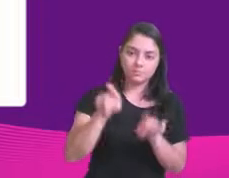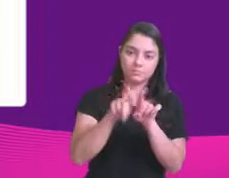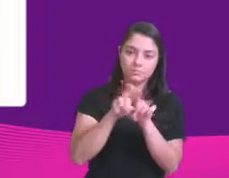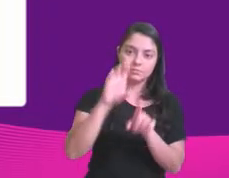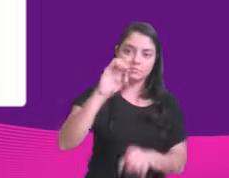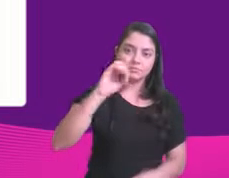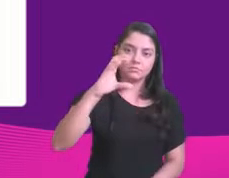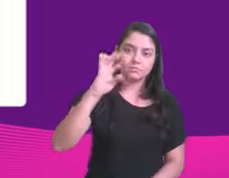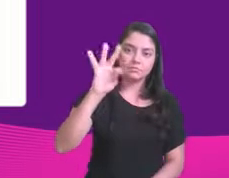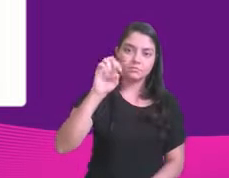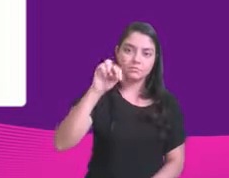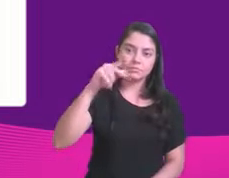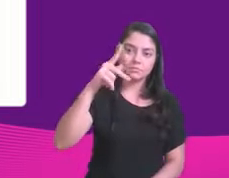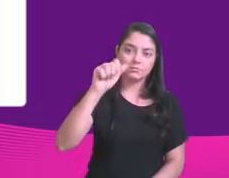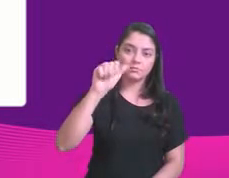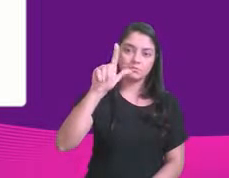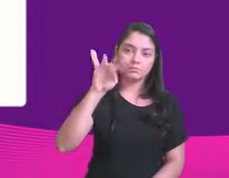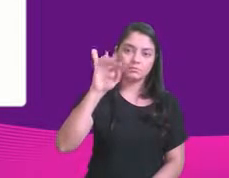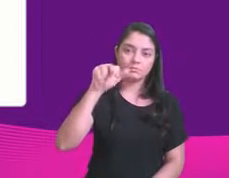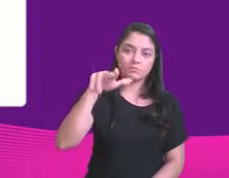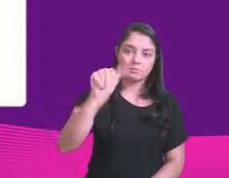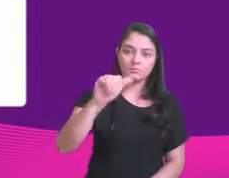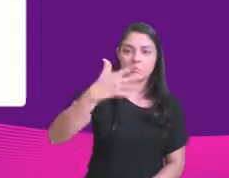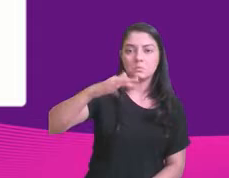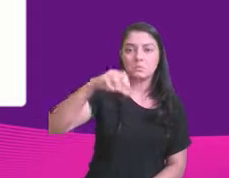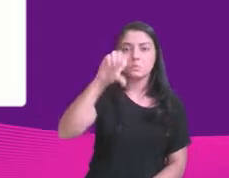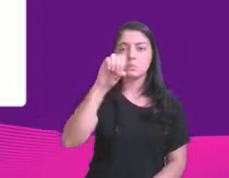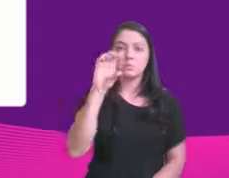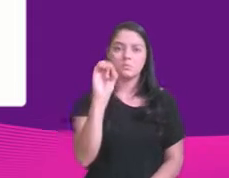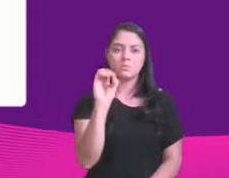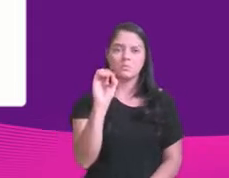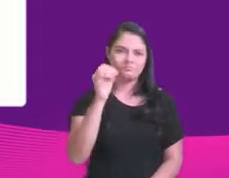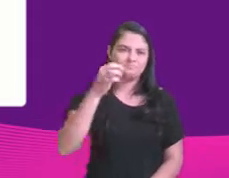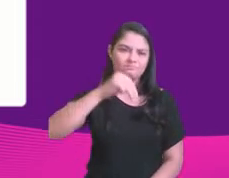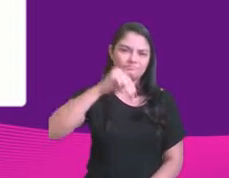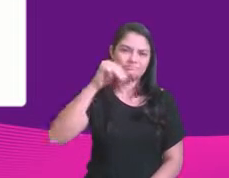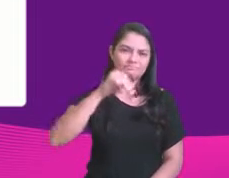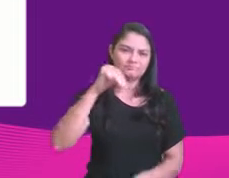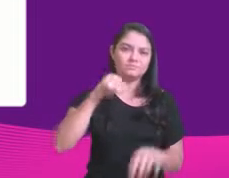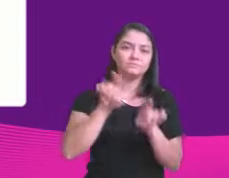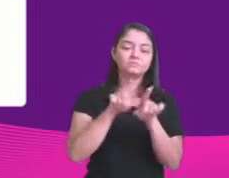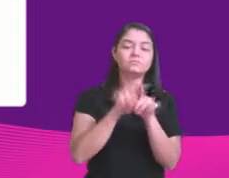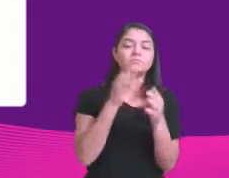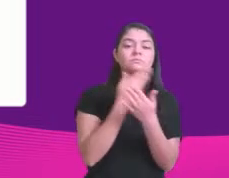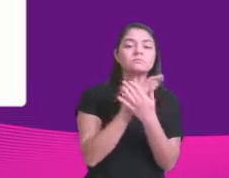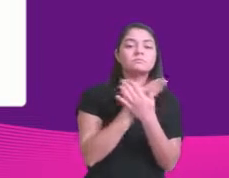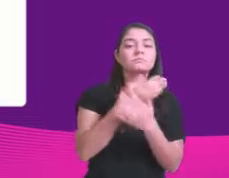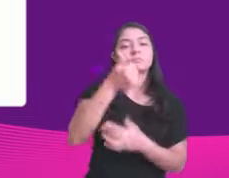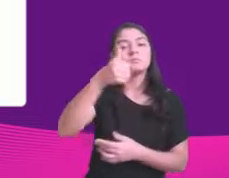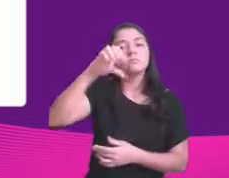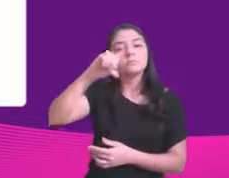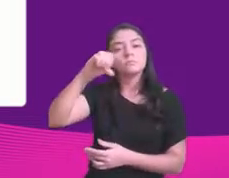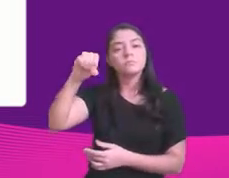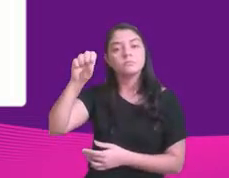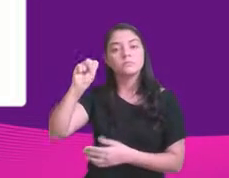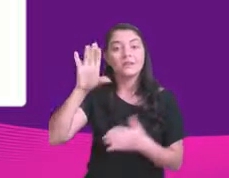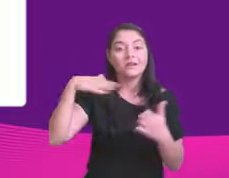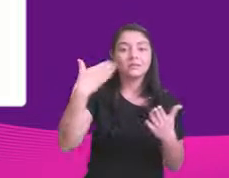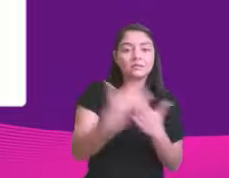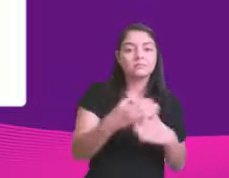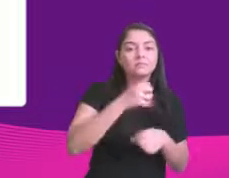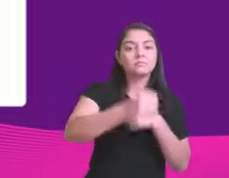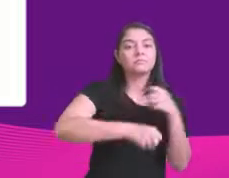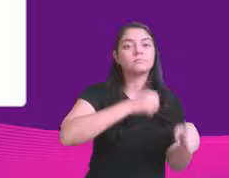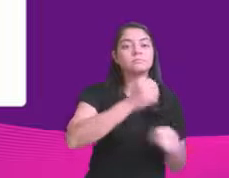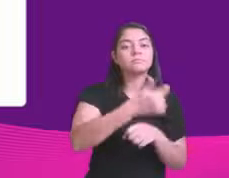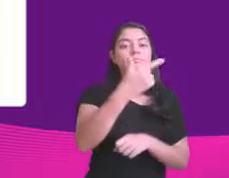dose limitada de 70 mg durante 90 minutos. Foi um estudo entre 1998 e 2001, um total de